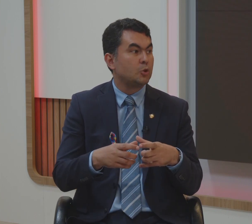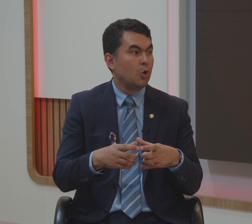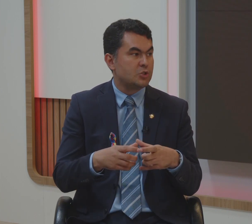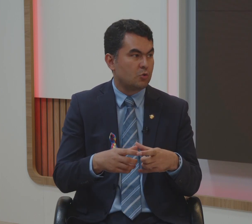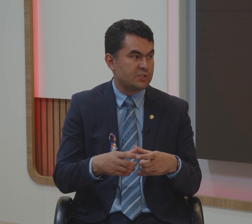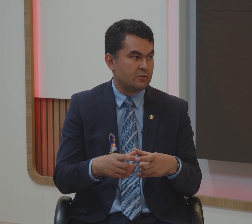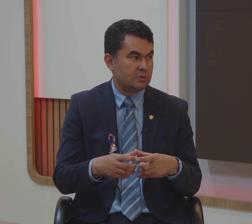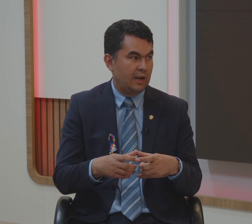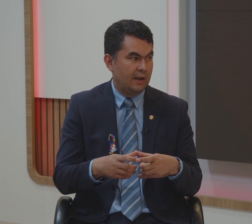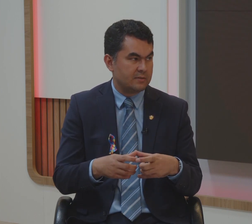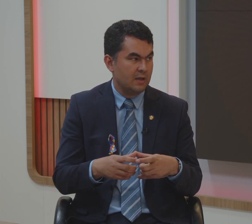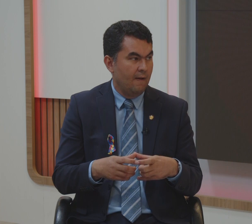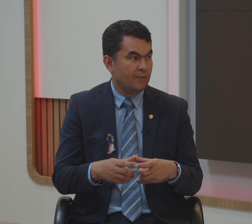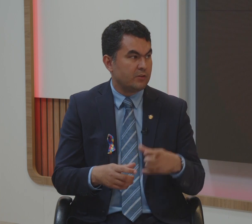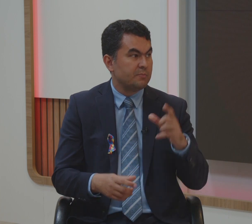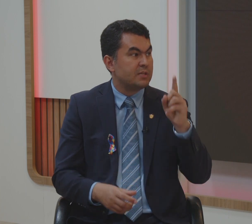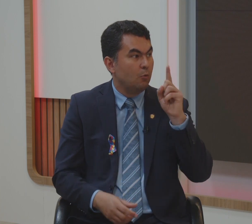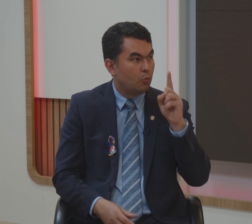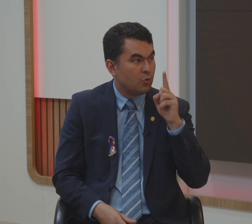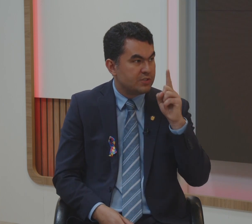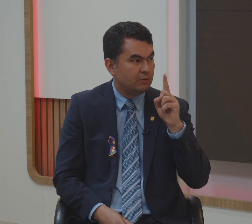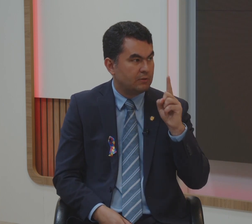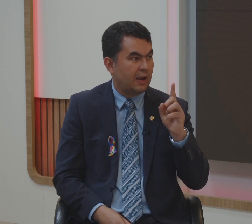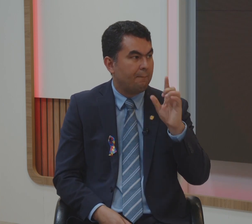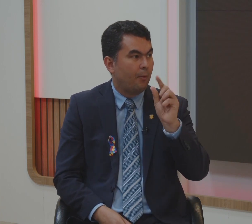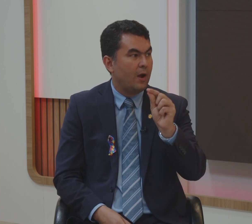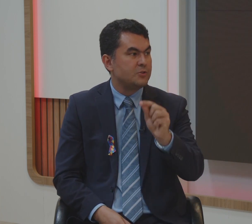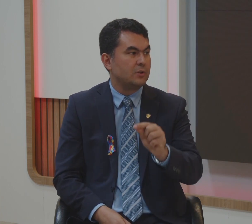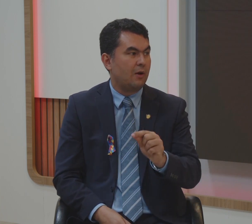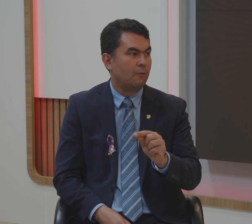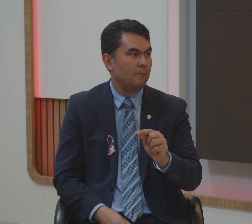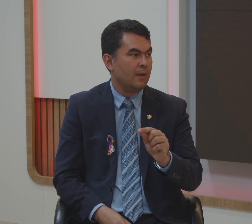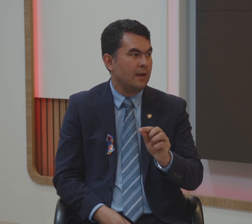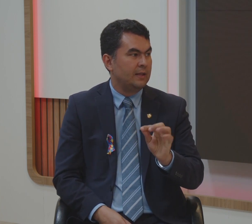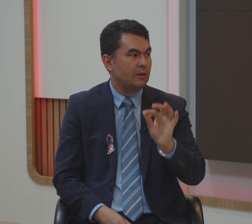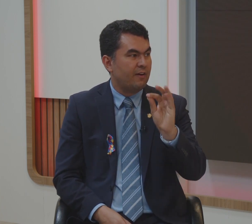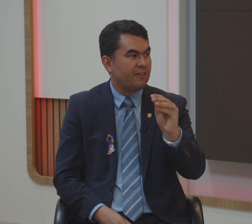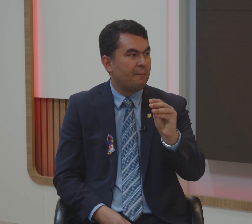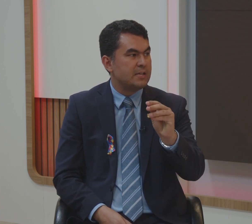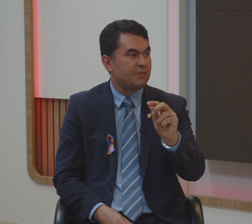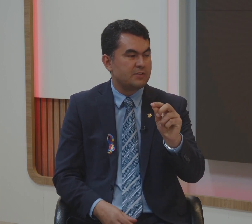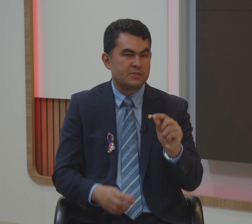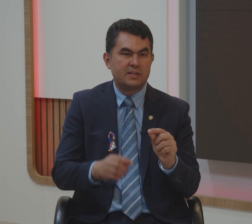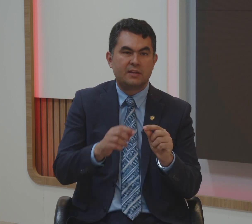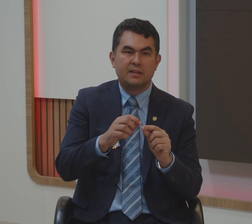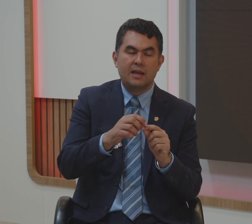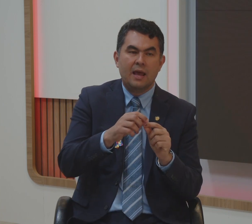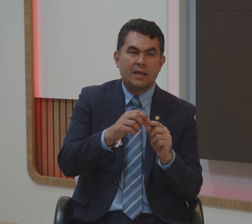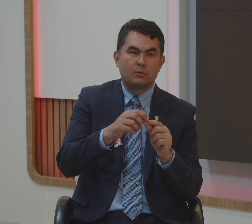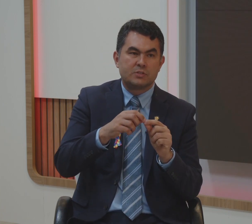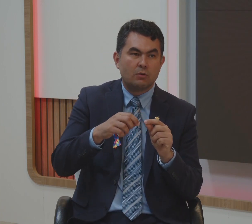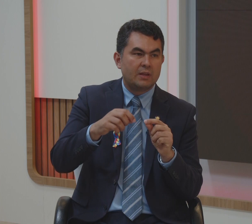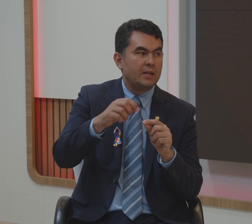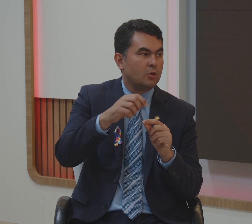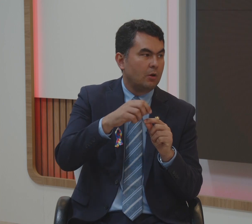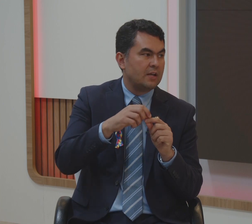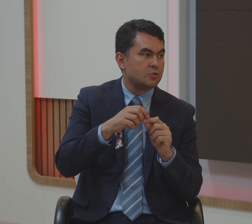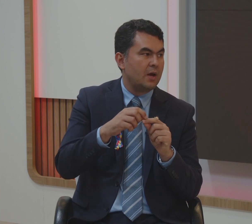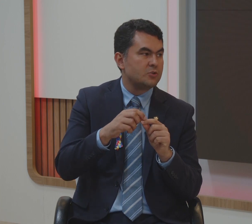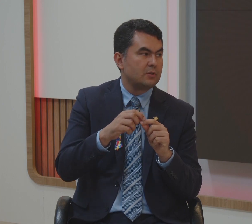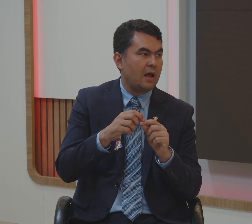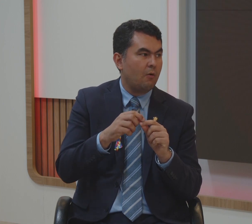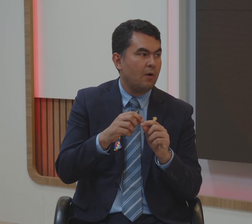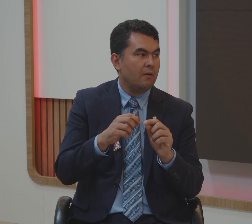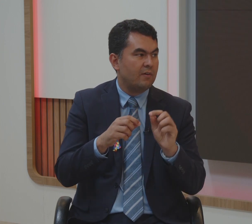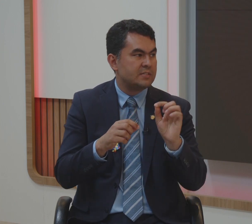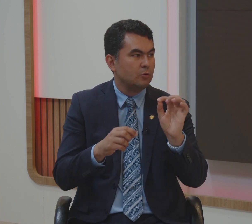vamos ter 12 conselhos tutelares. Nós vamos ter um conselho tutelar por regional. Então vai ficar mais fácil você entender que o seu território, da